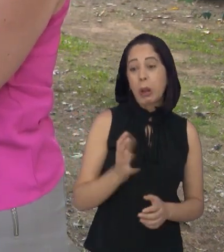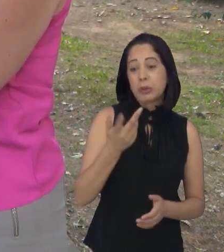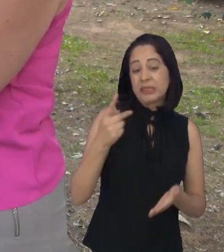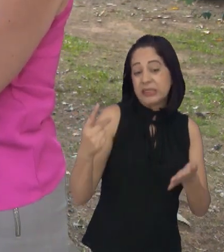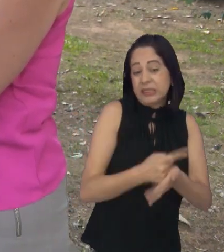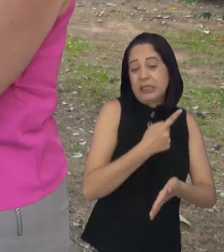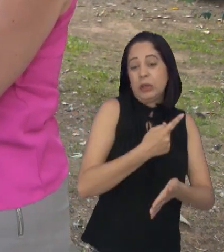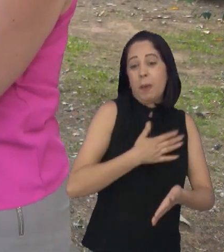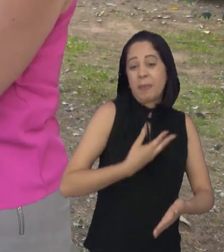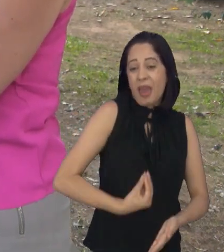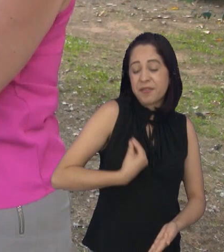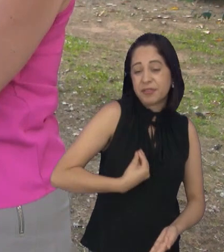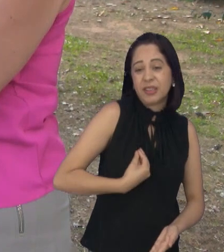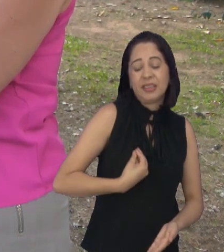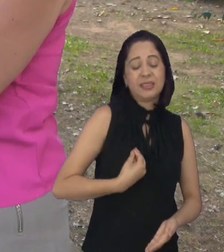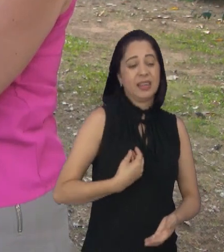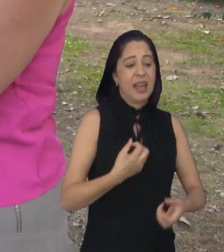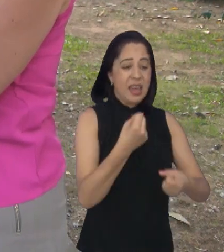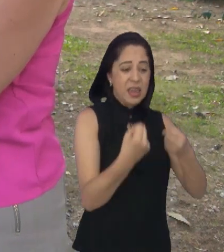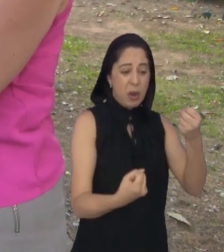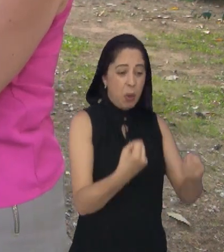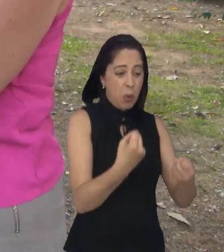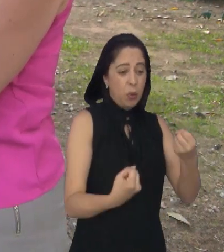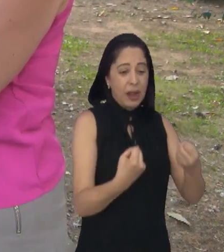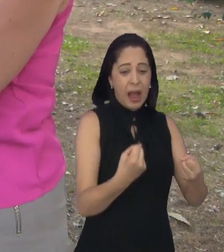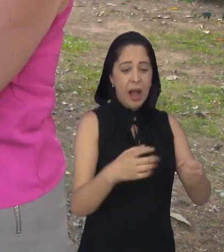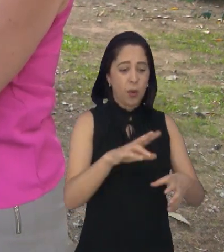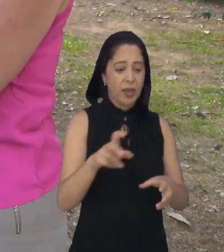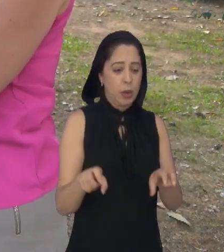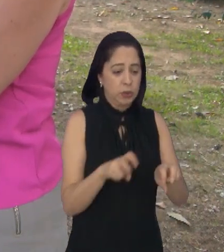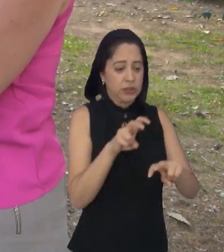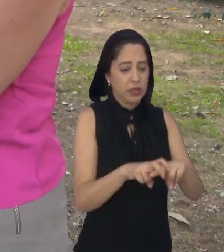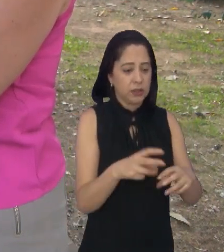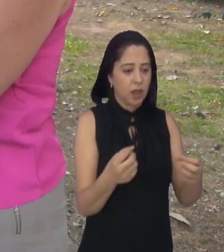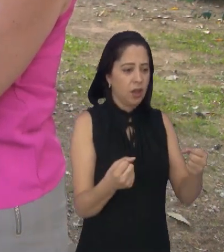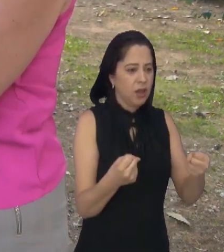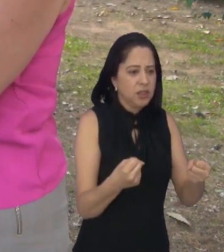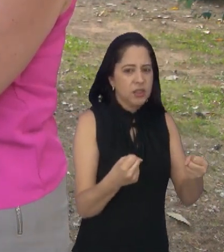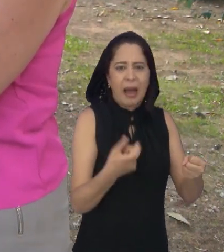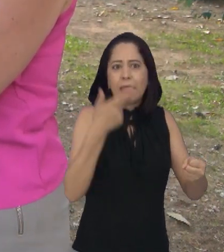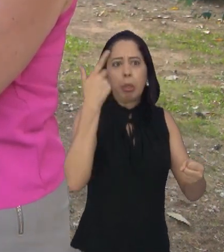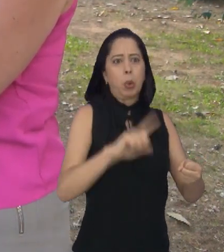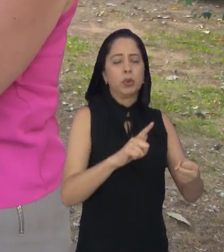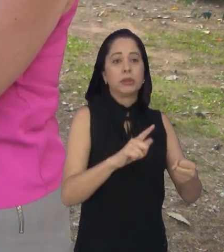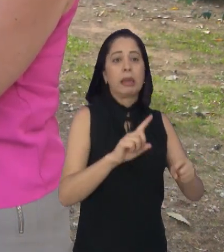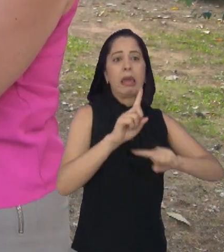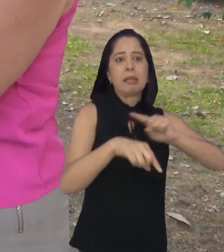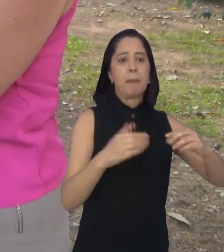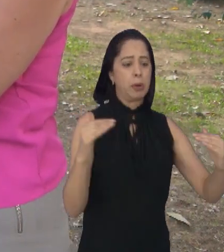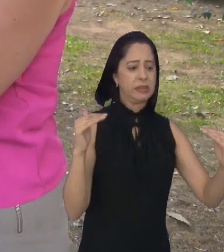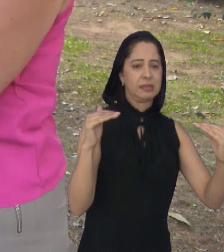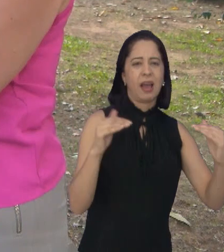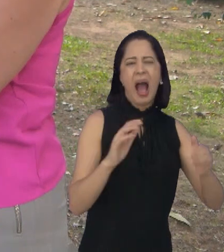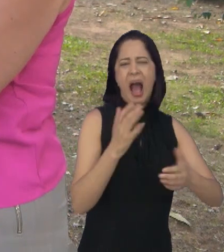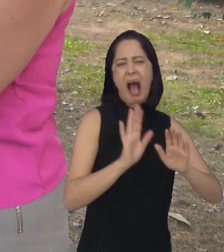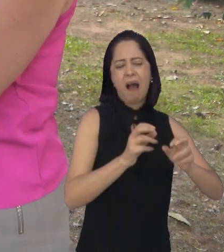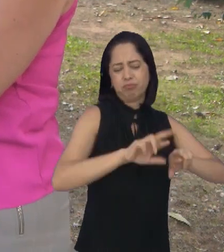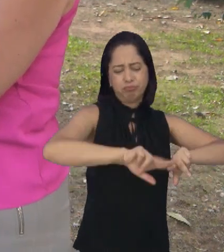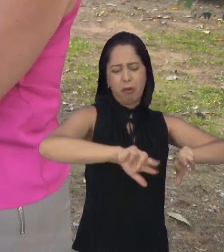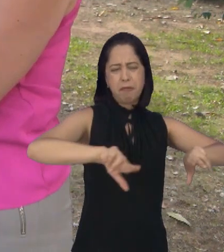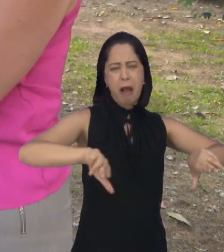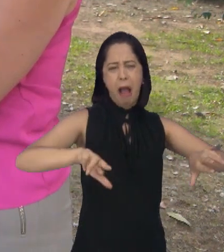medo. Ana, eu peguei o carro, eu não consegui sair, eu acabei batendo em outro carro. Tem